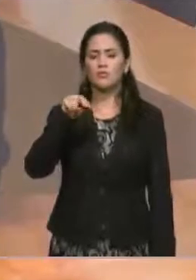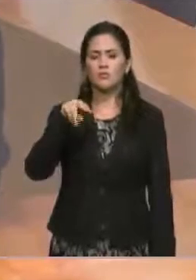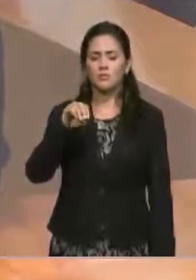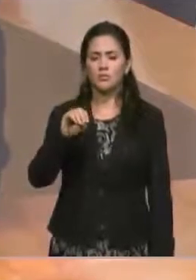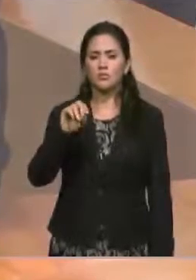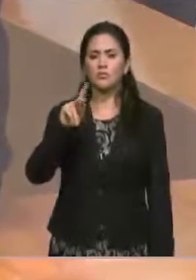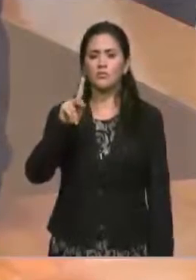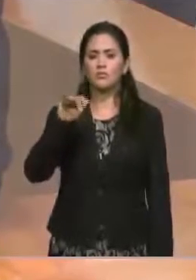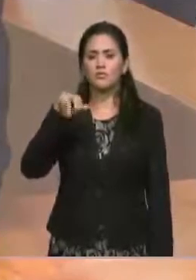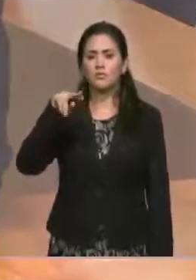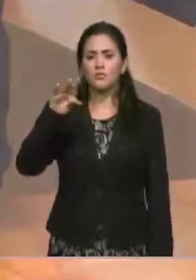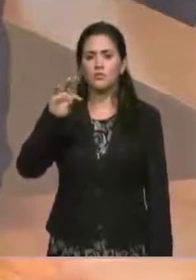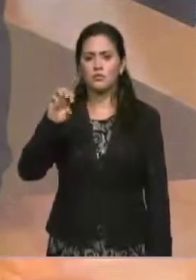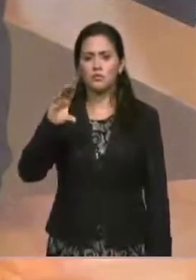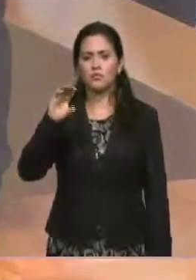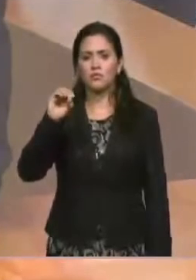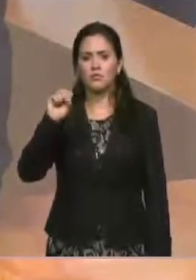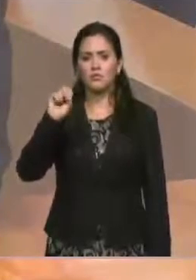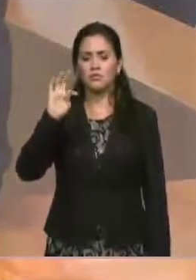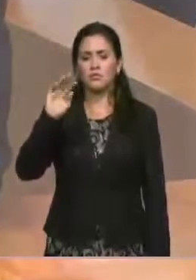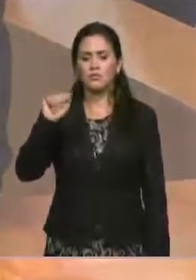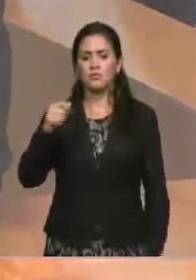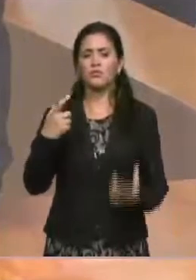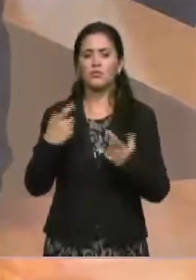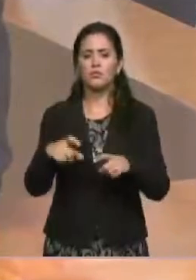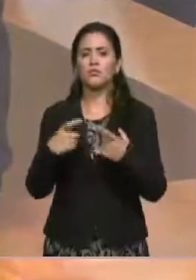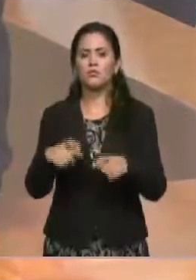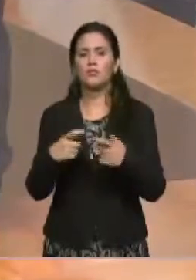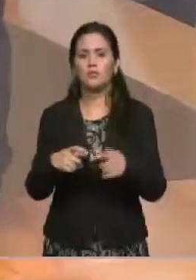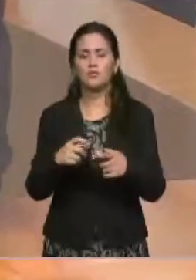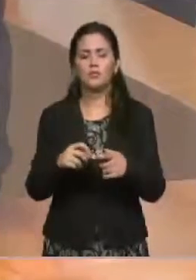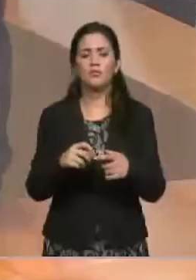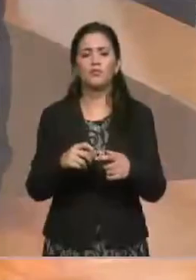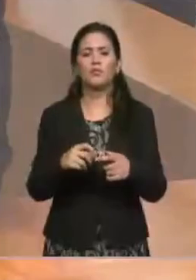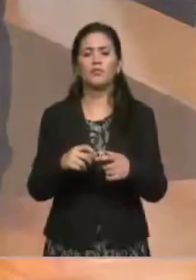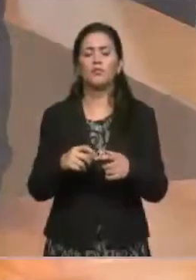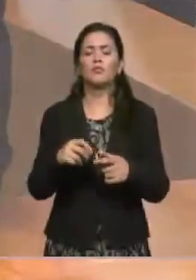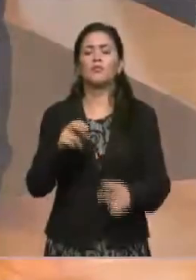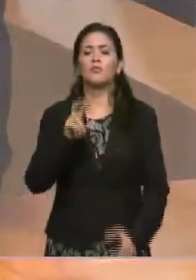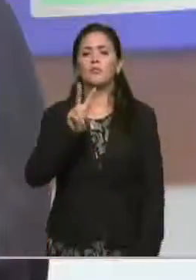Vitória, na minha cidade, a nossa Vitória do Mearim.